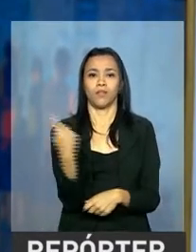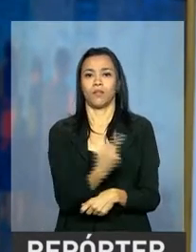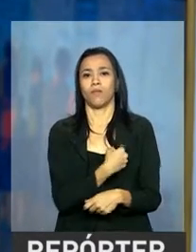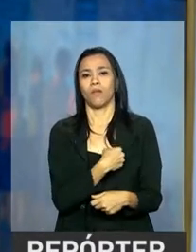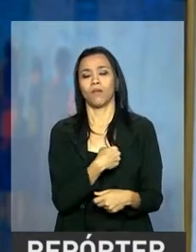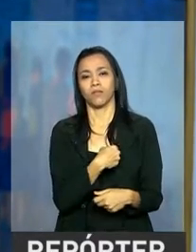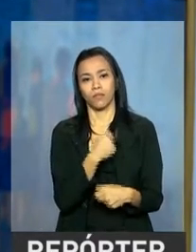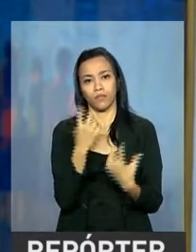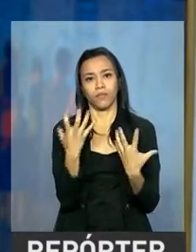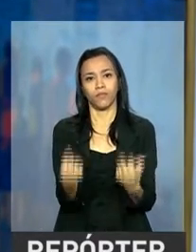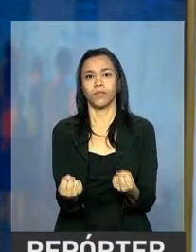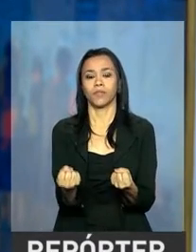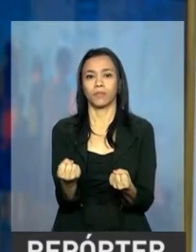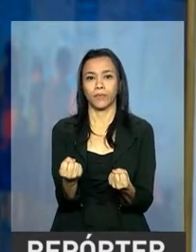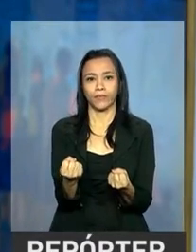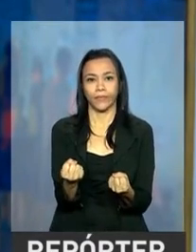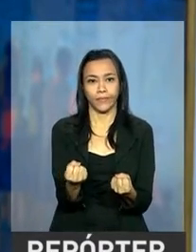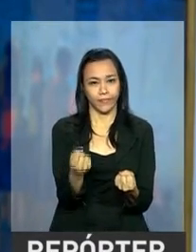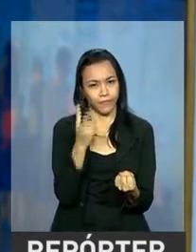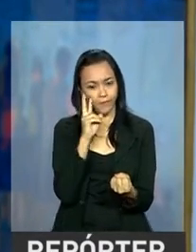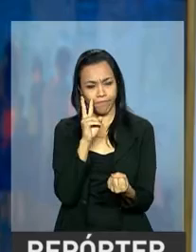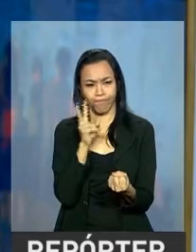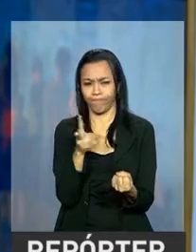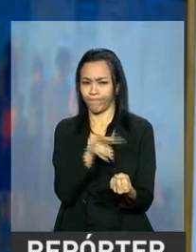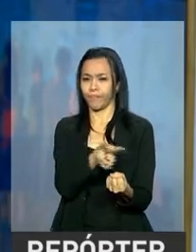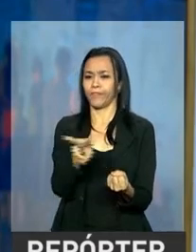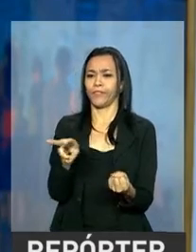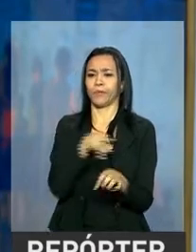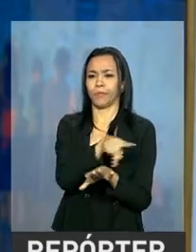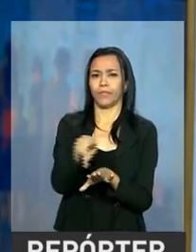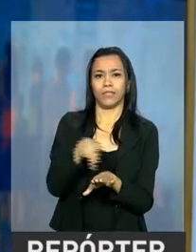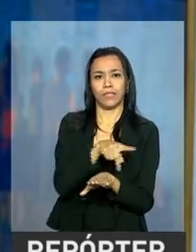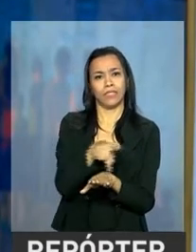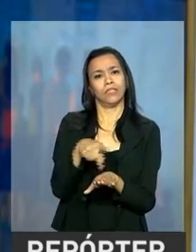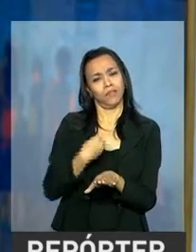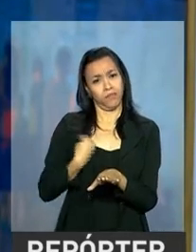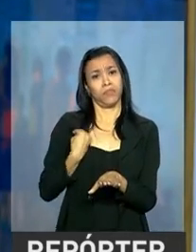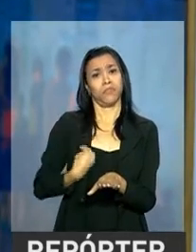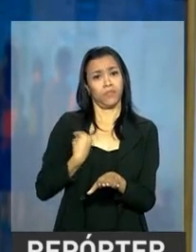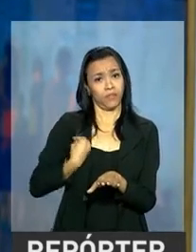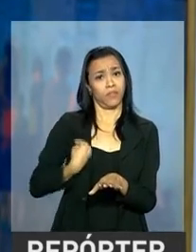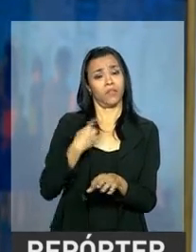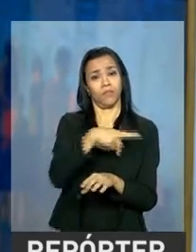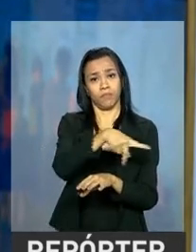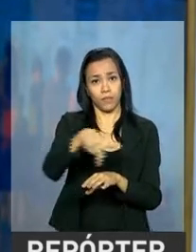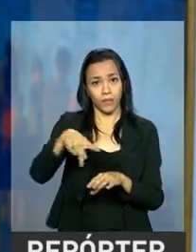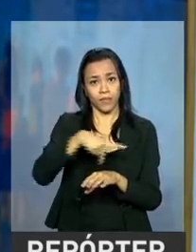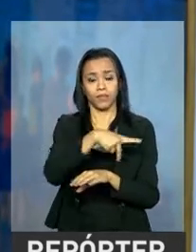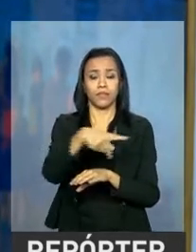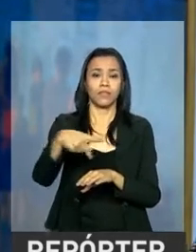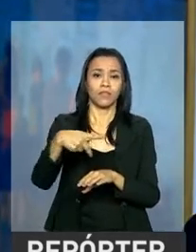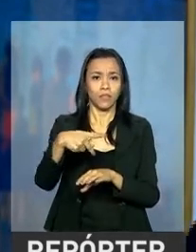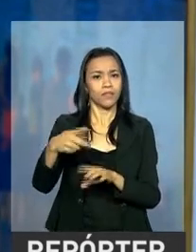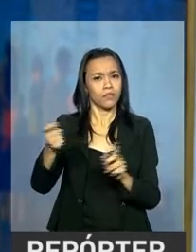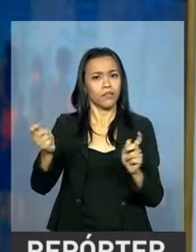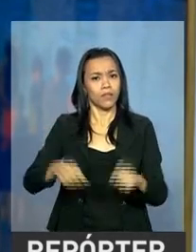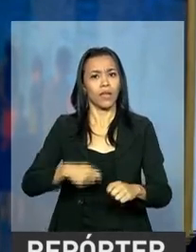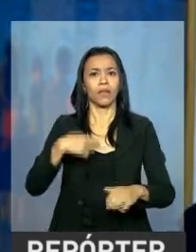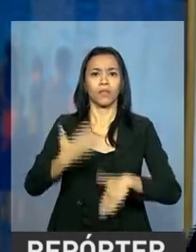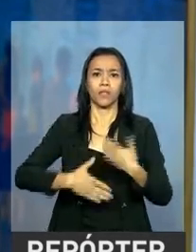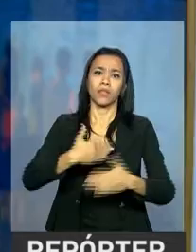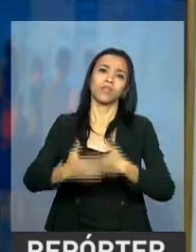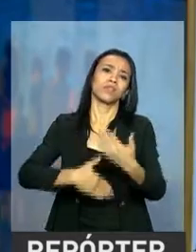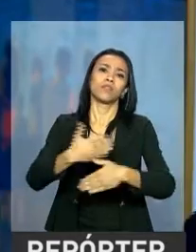vamos a ver um país presenciar viver em um país que pode crescer e